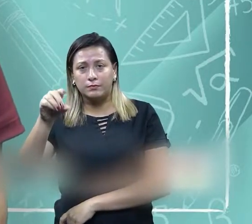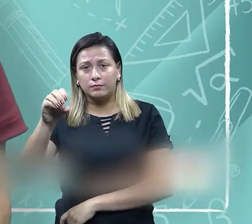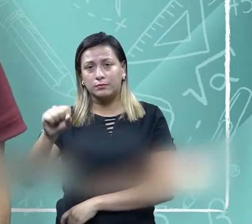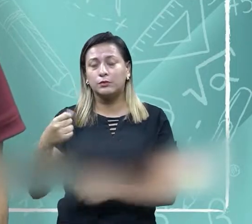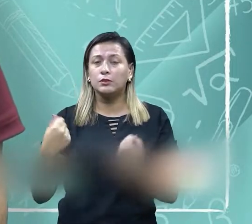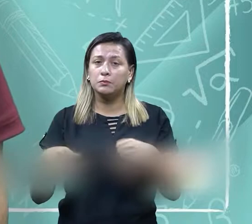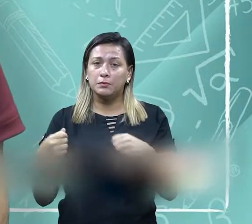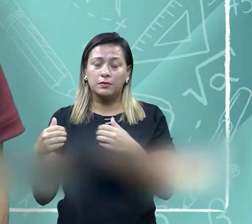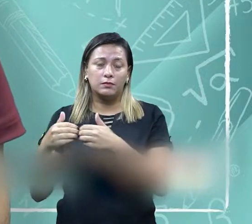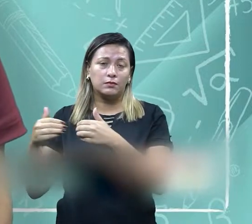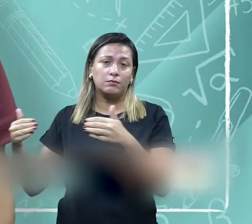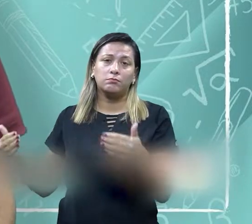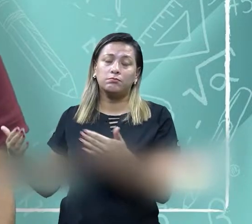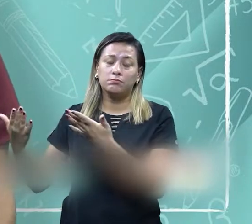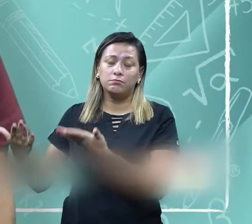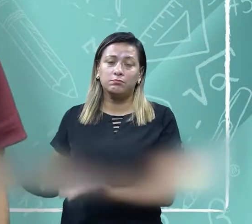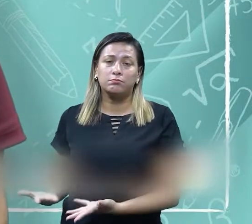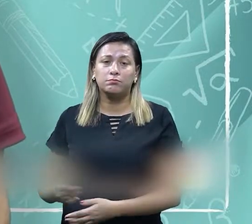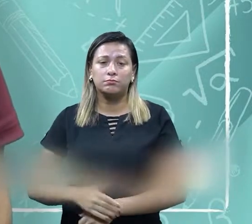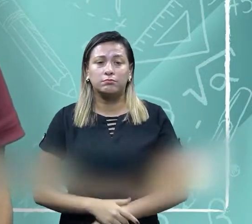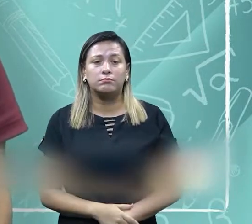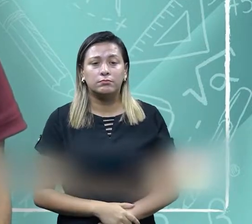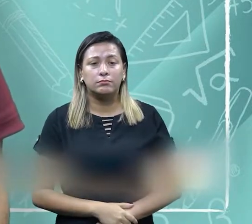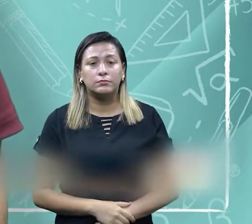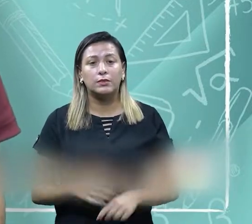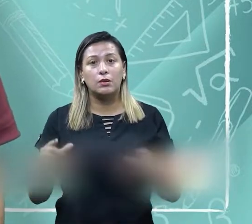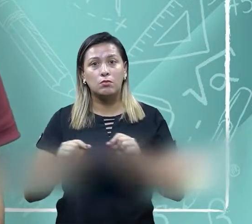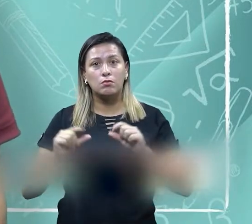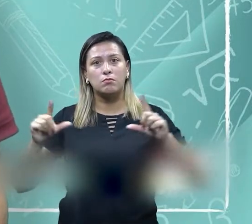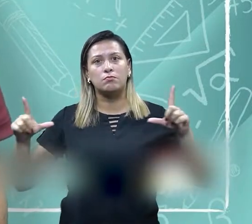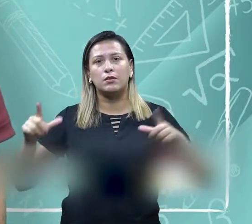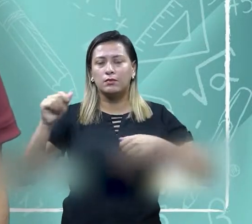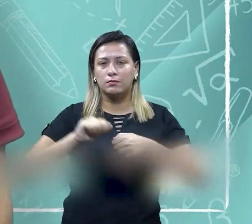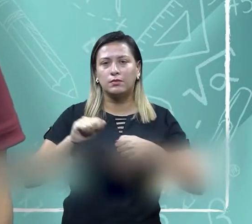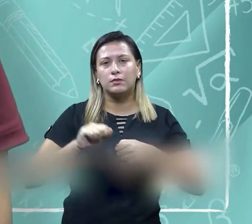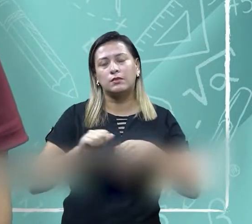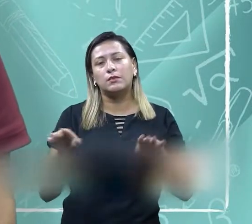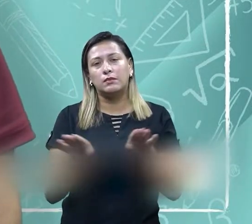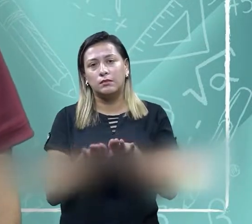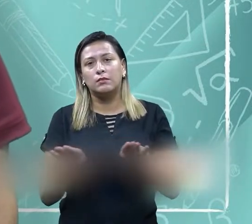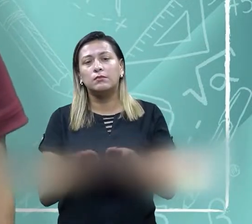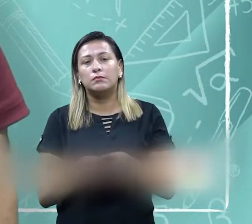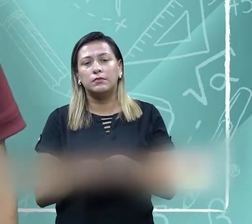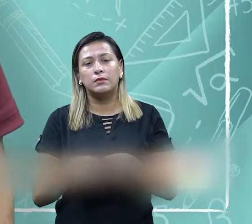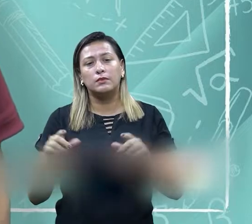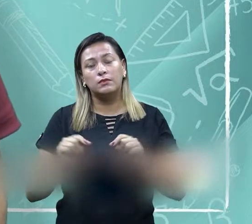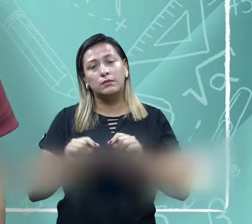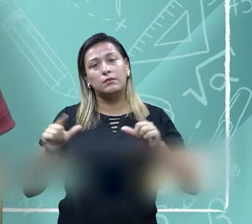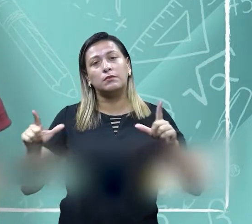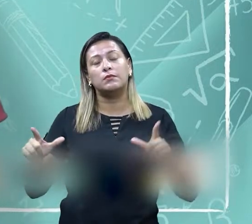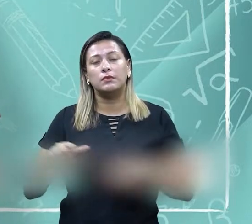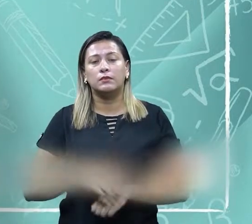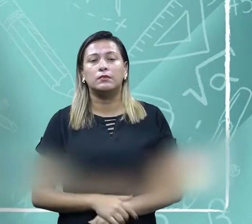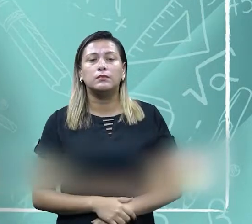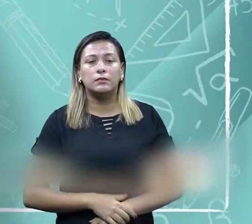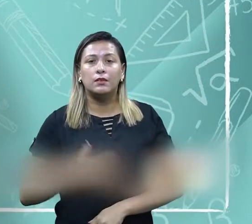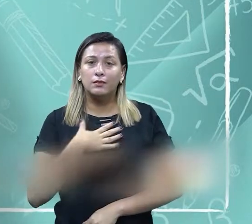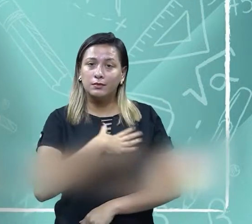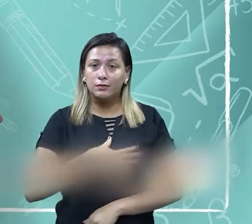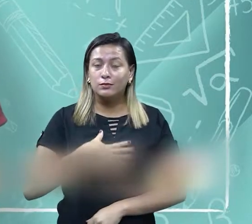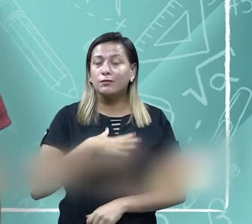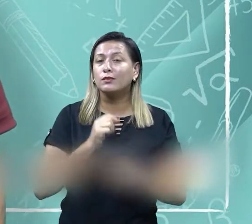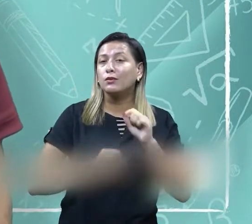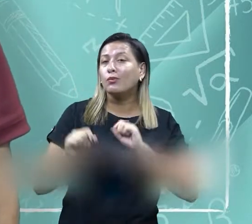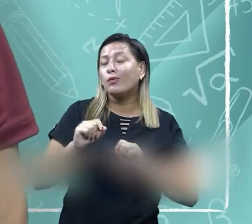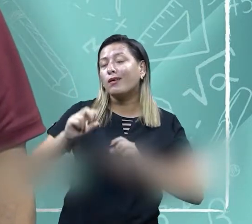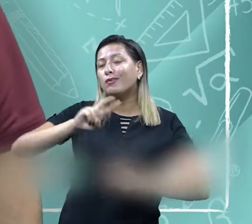ser abertos. Isso aumenta a produtividade e, consequentemente, aumenta também a satisfação do